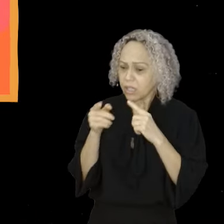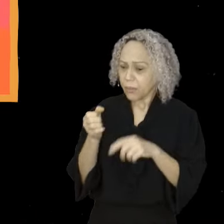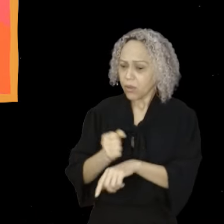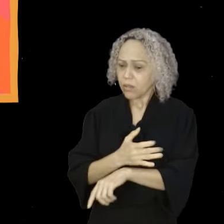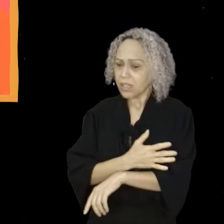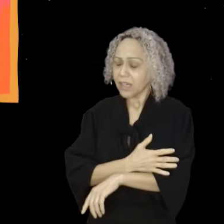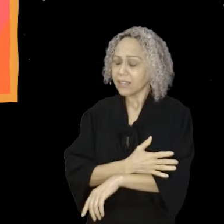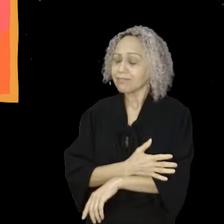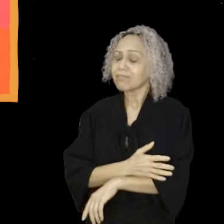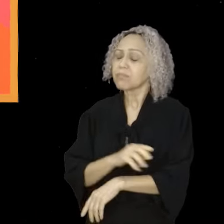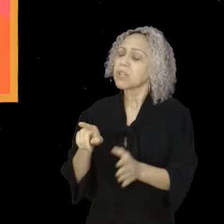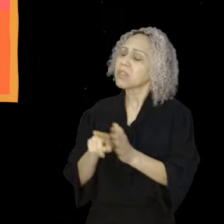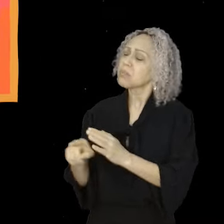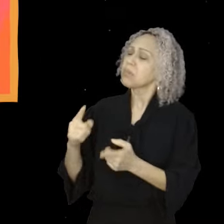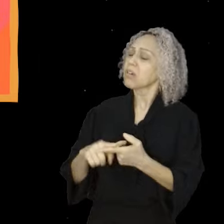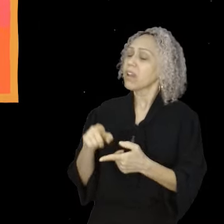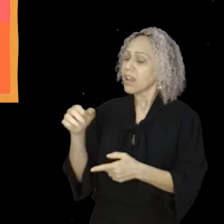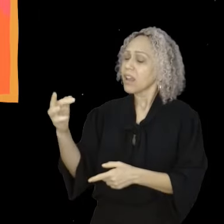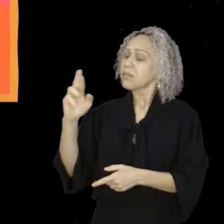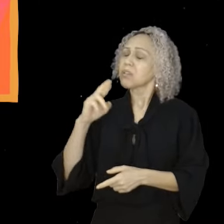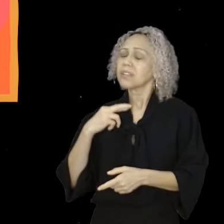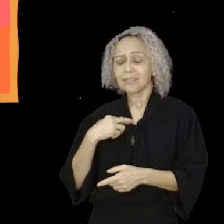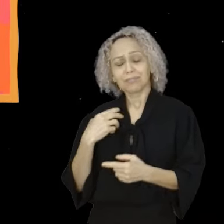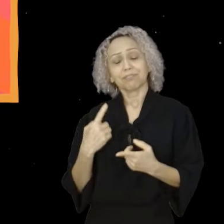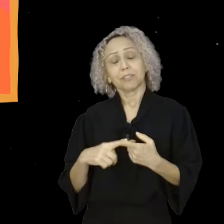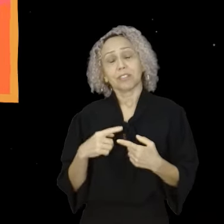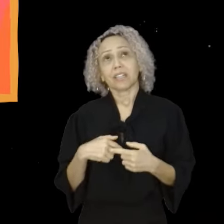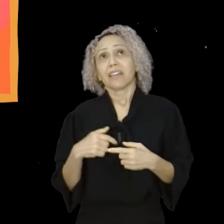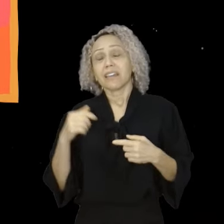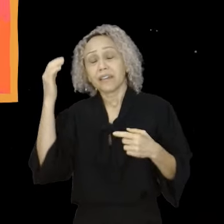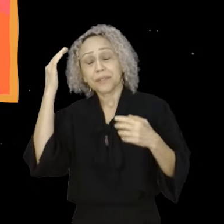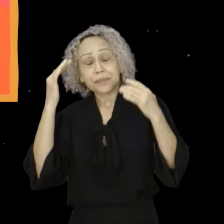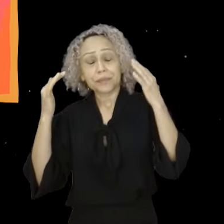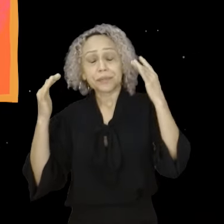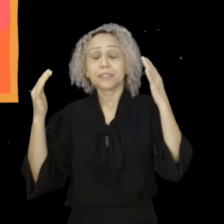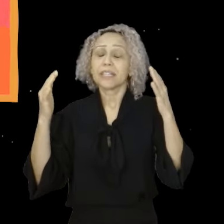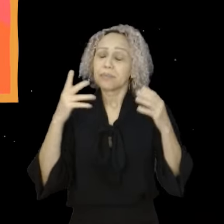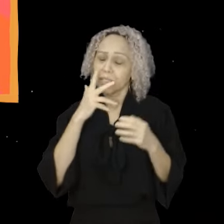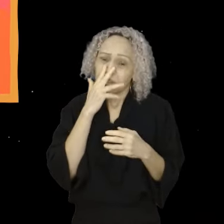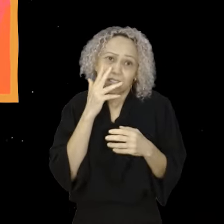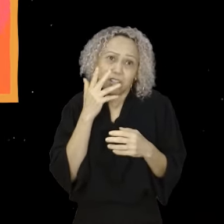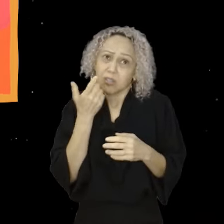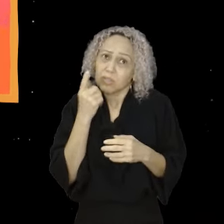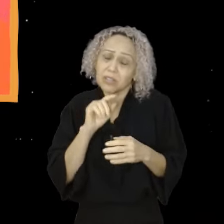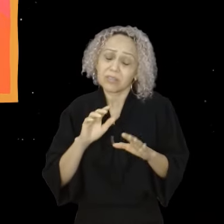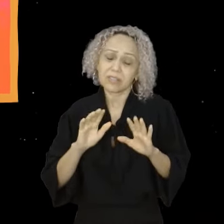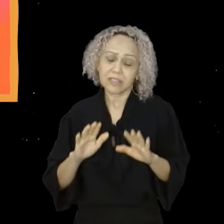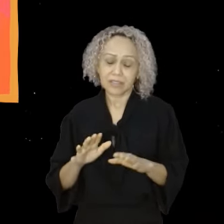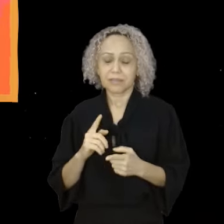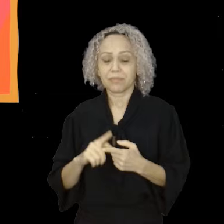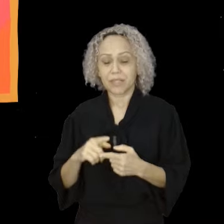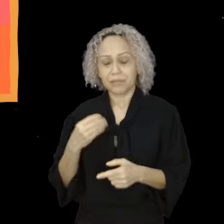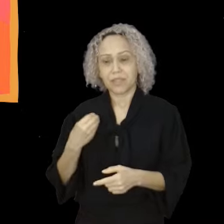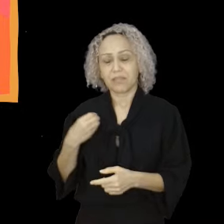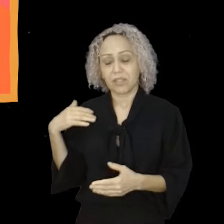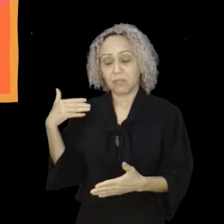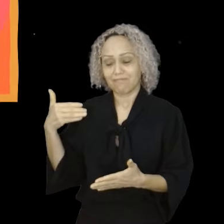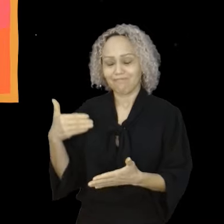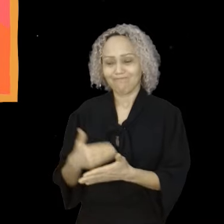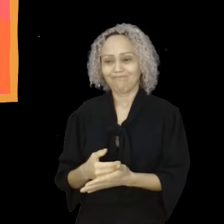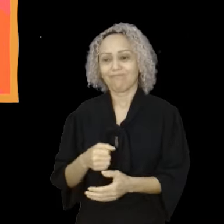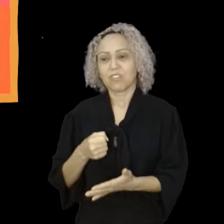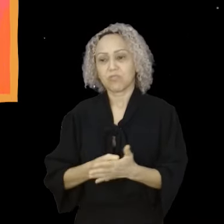Que eu tava chorando porque eu achei que talvez aquele dia não chegasse de novo. E eu pude contar pra ela como é que foi nesse dia. E